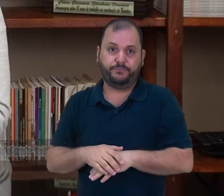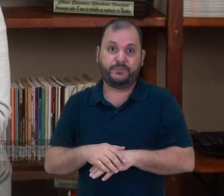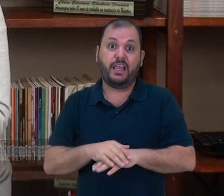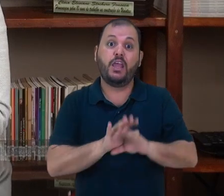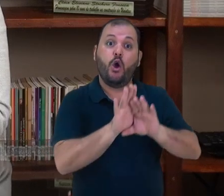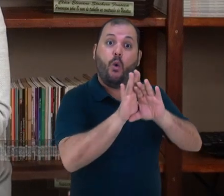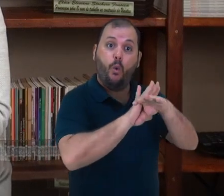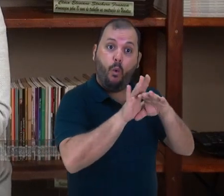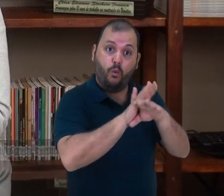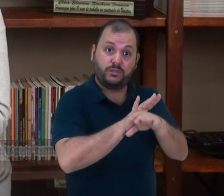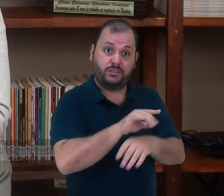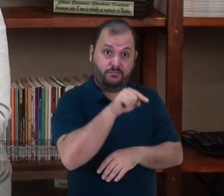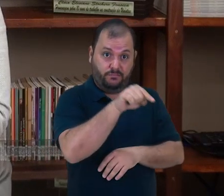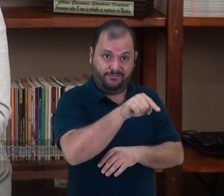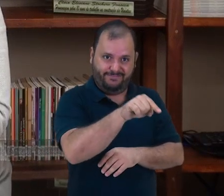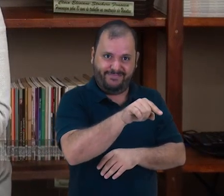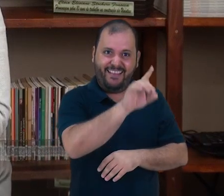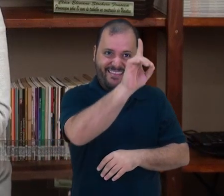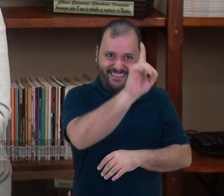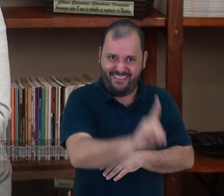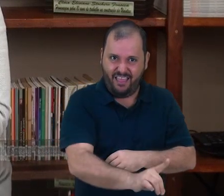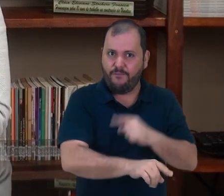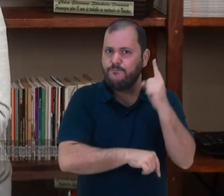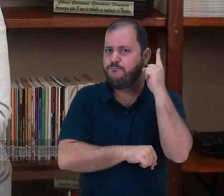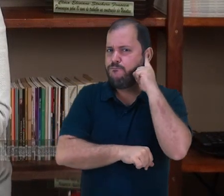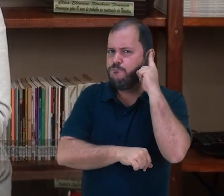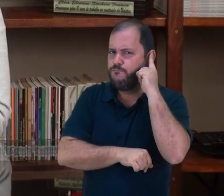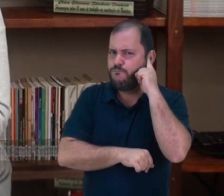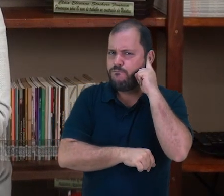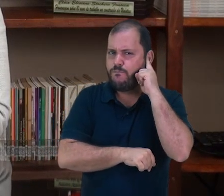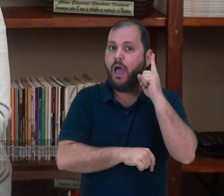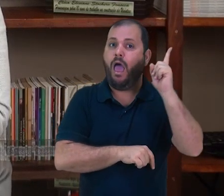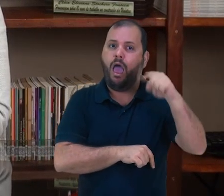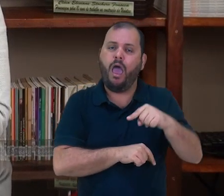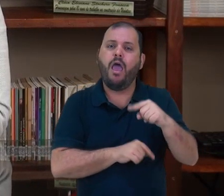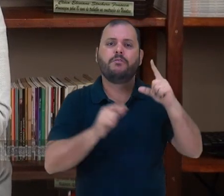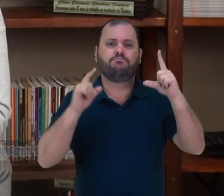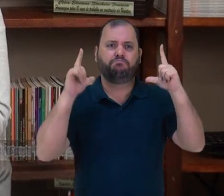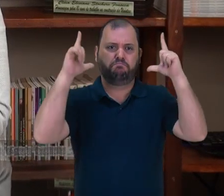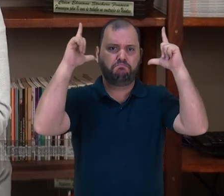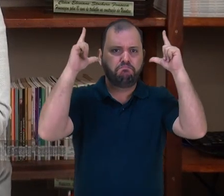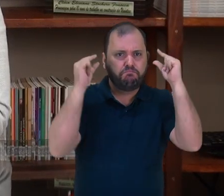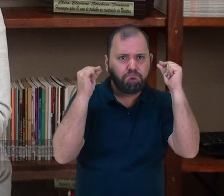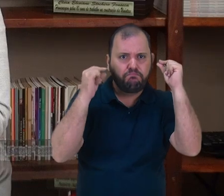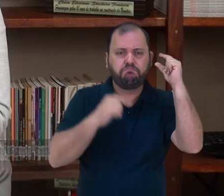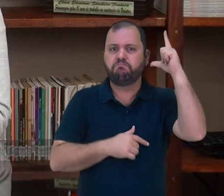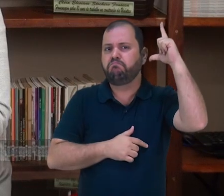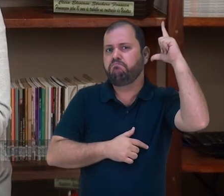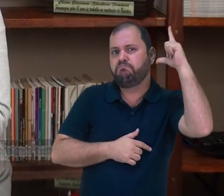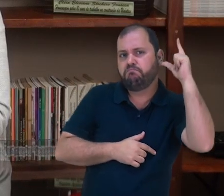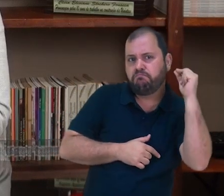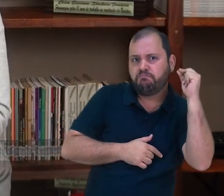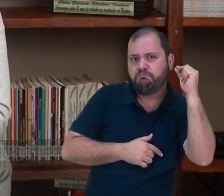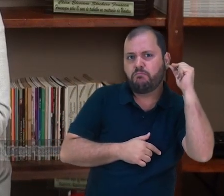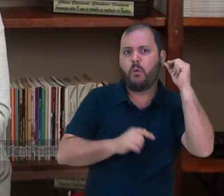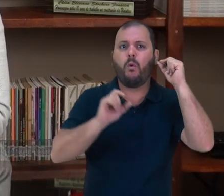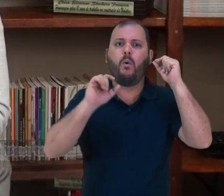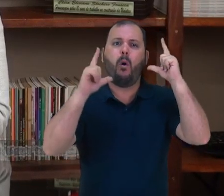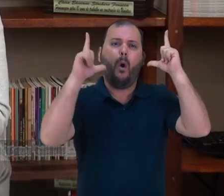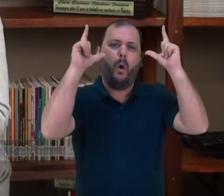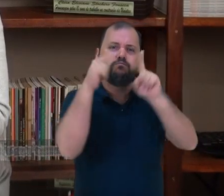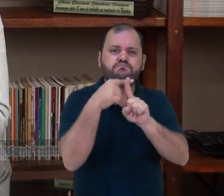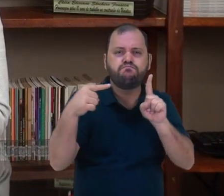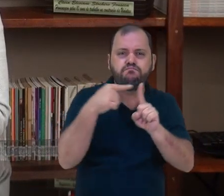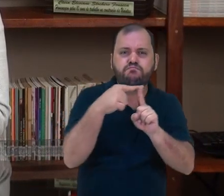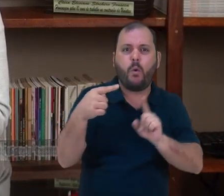considera-se deficiente auditivo a perda bilateral, parcial ou total de